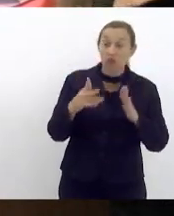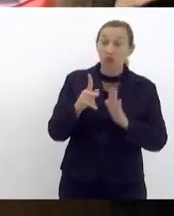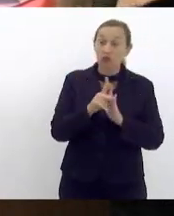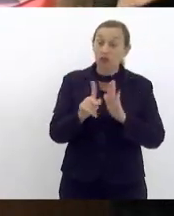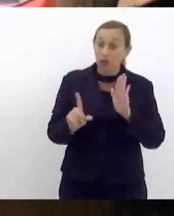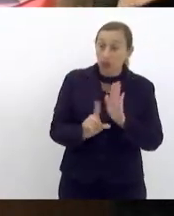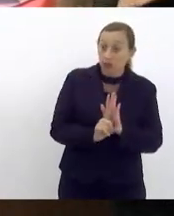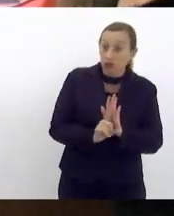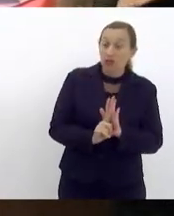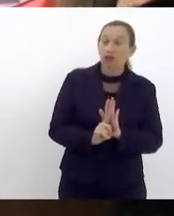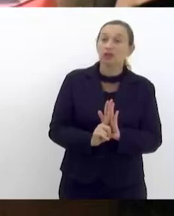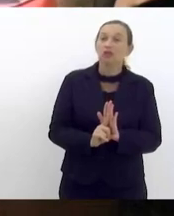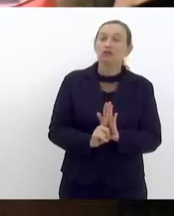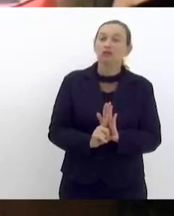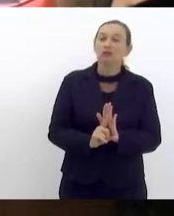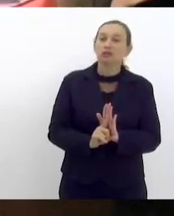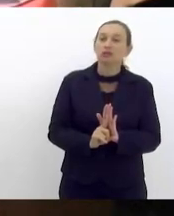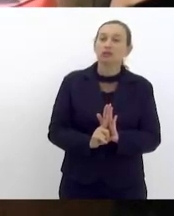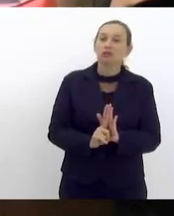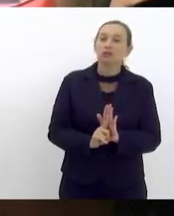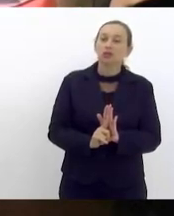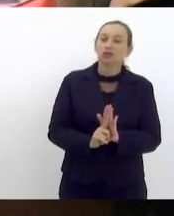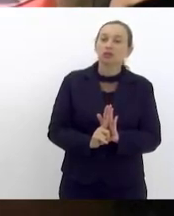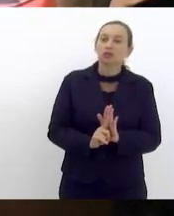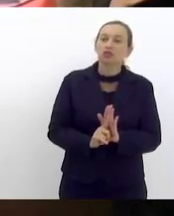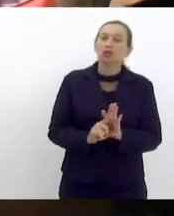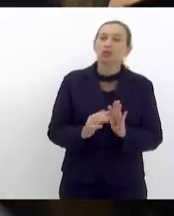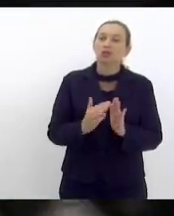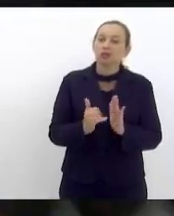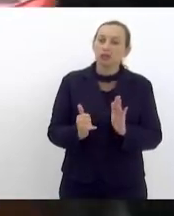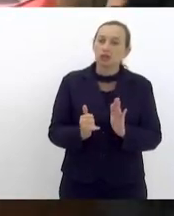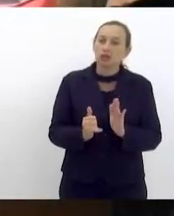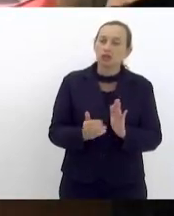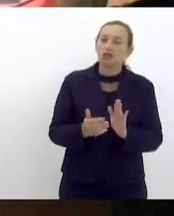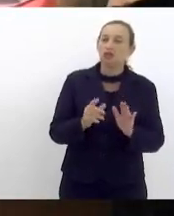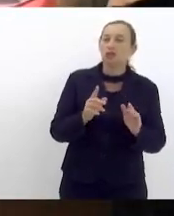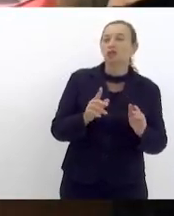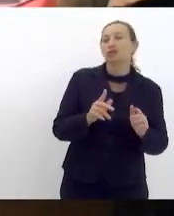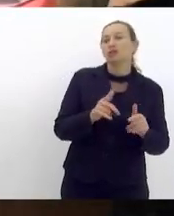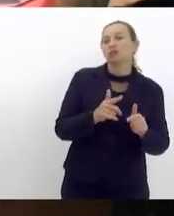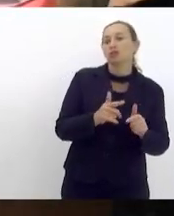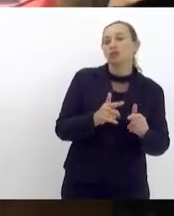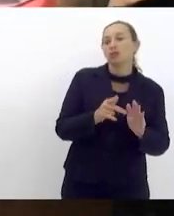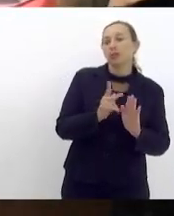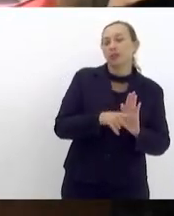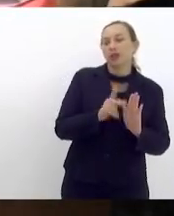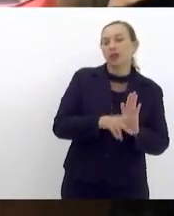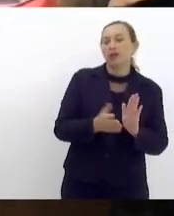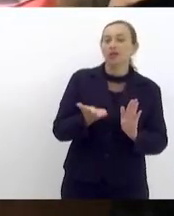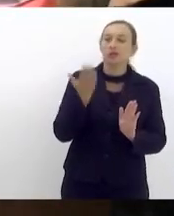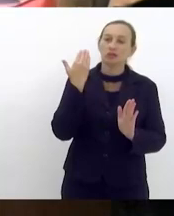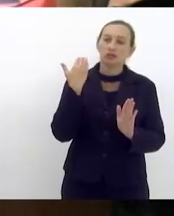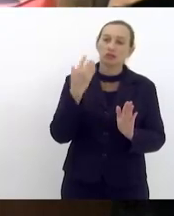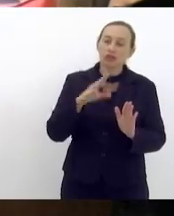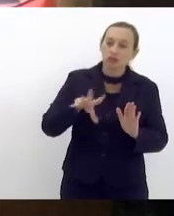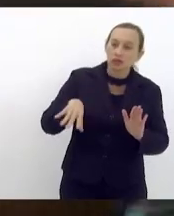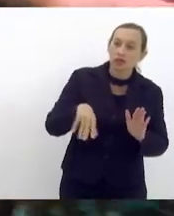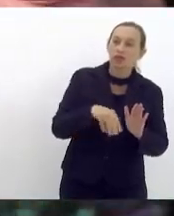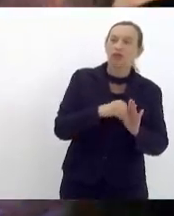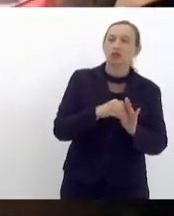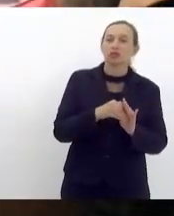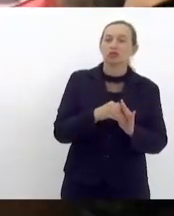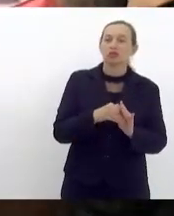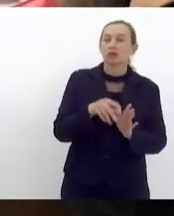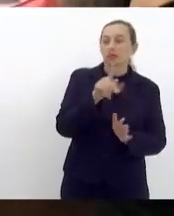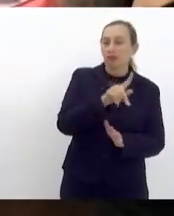de lei revogando o decreto-lei e acabando com a resolução que evidentemente não tem um condão de criar regras isso tem que ser